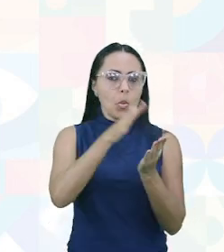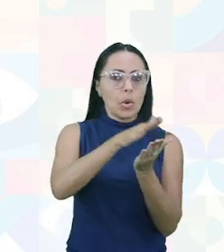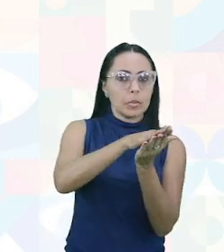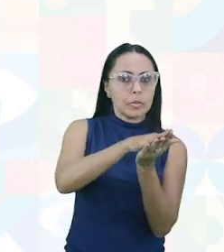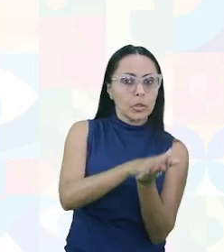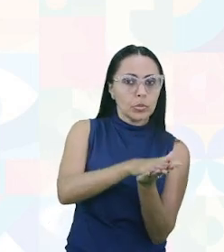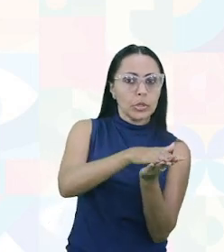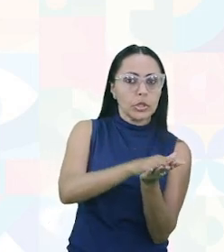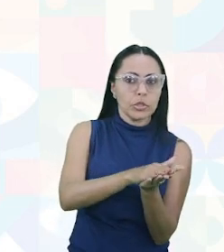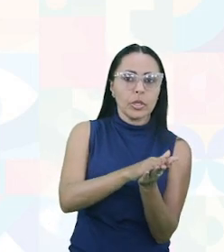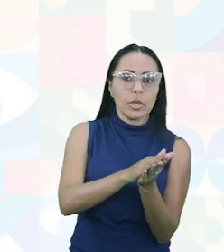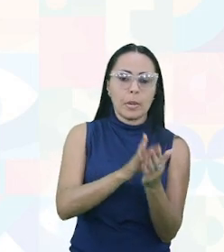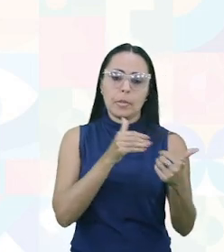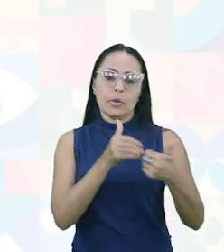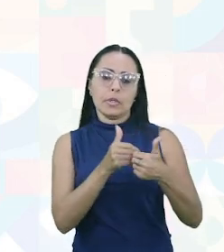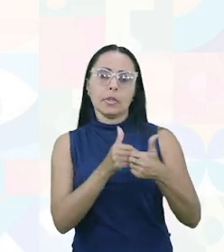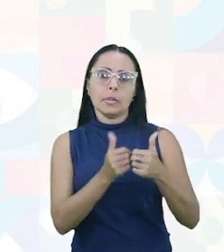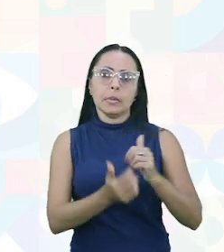aproximá-lo. Sim.